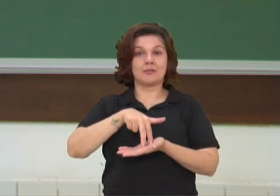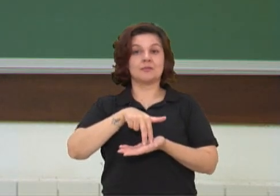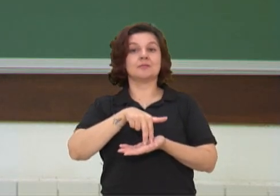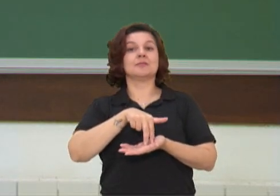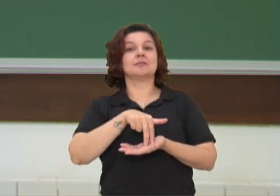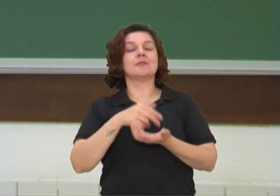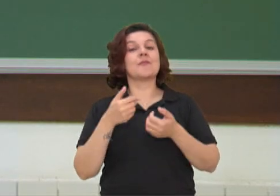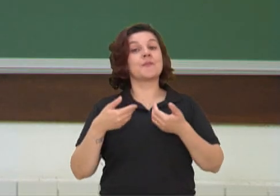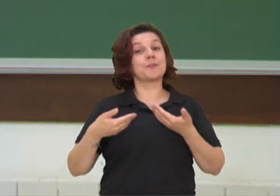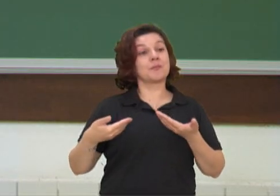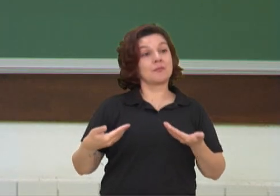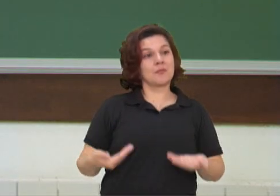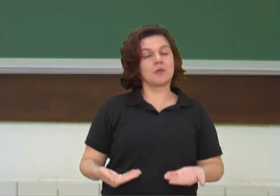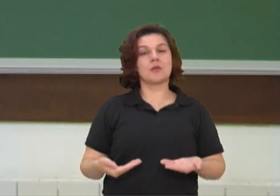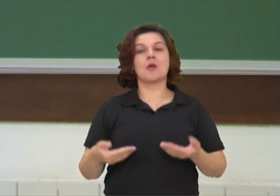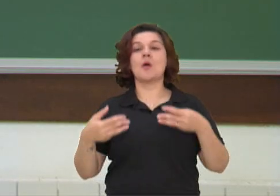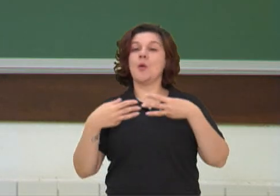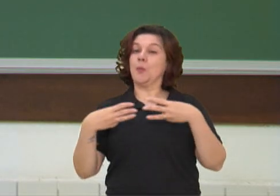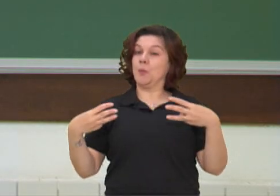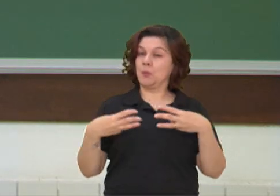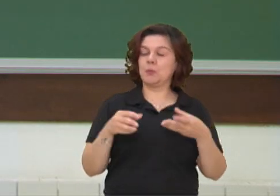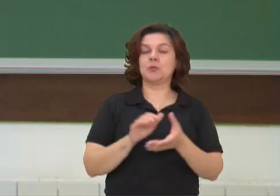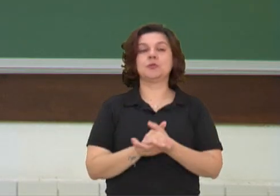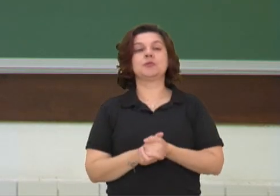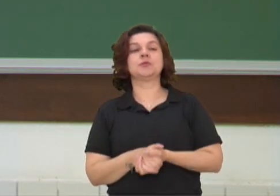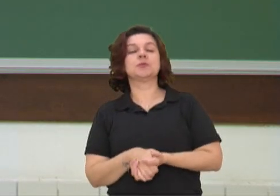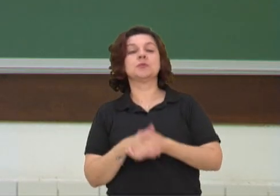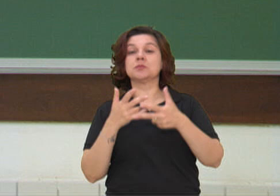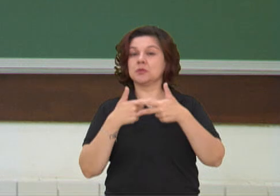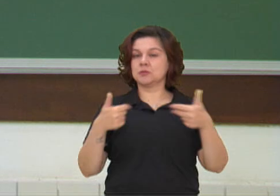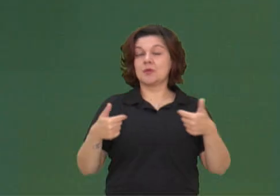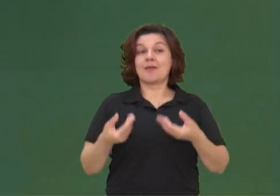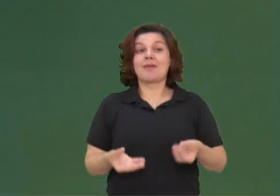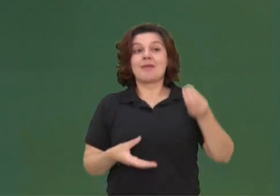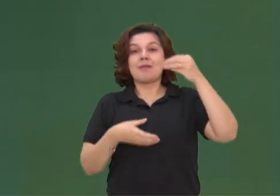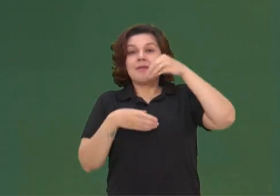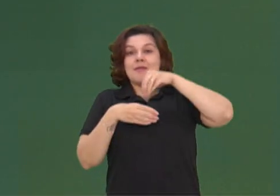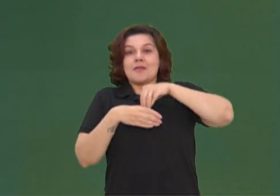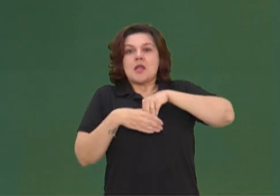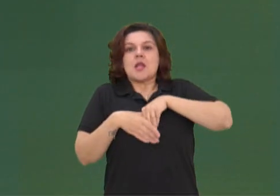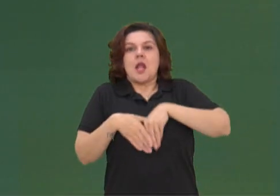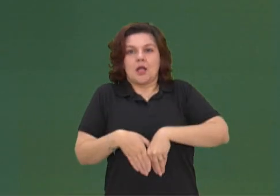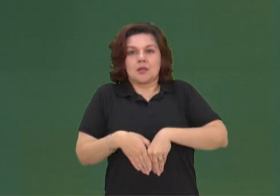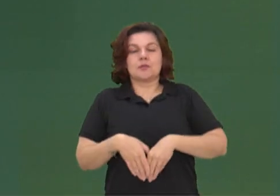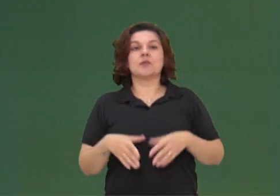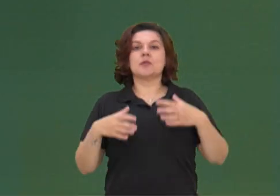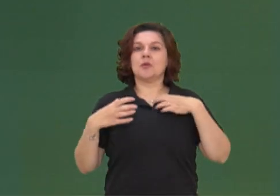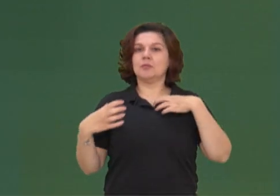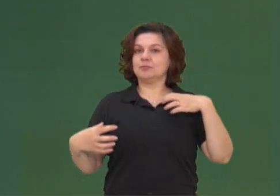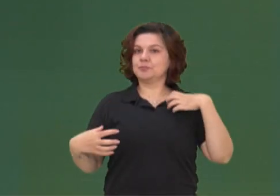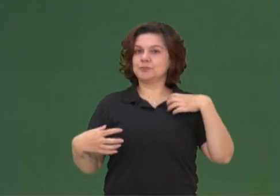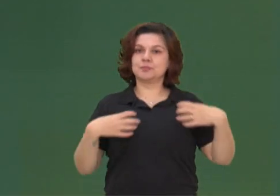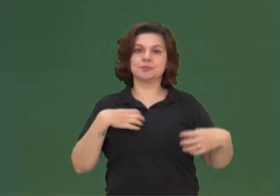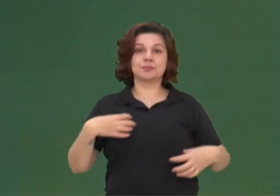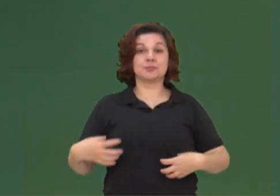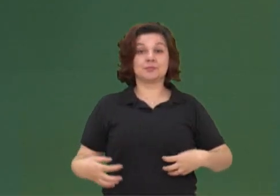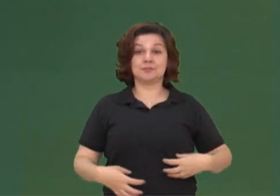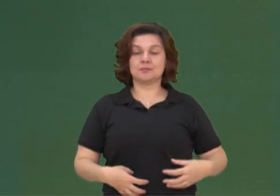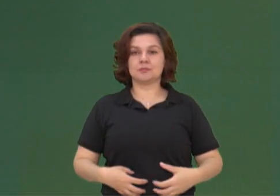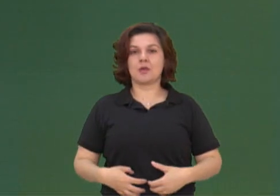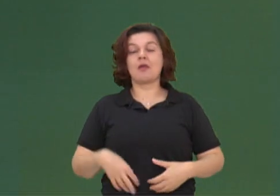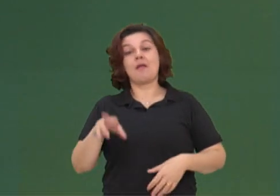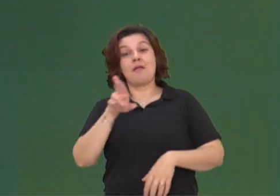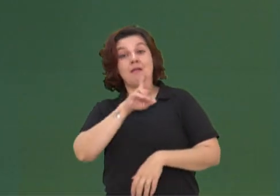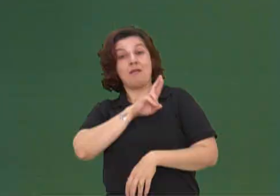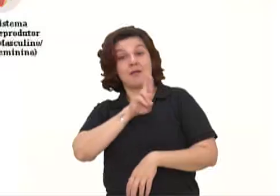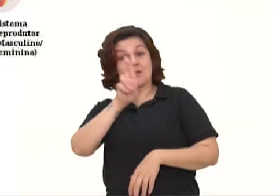tudo isso aí vai estar relacionado também com nossos músculos, também nossos tendões. E aí na parte interna a gente vai ter ali também todos os nossos órgãos que são responsáveis por levar